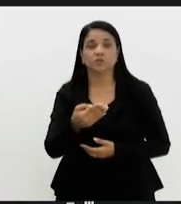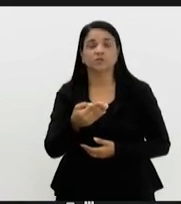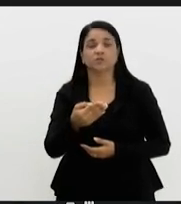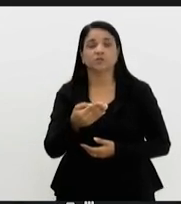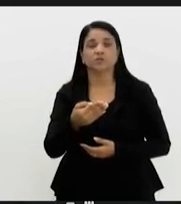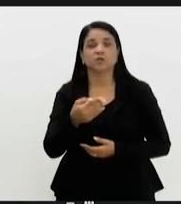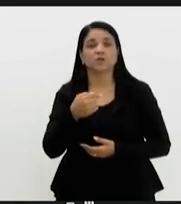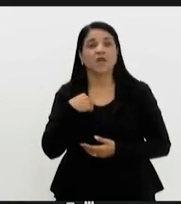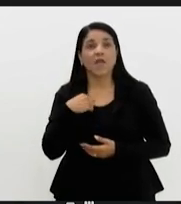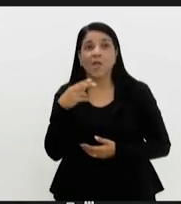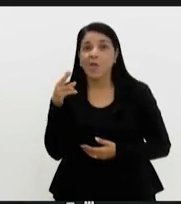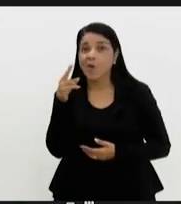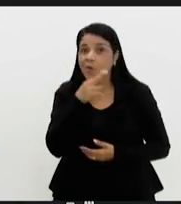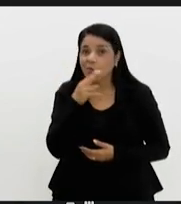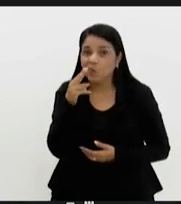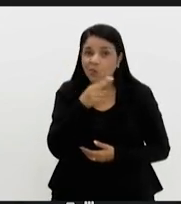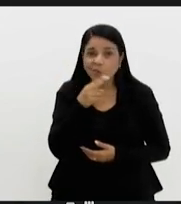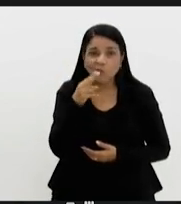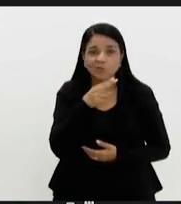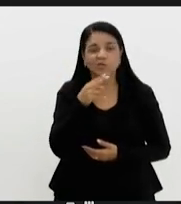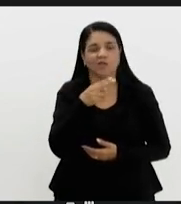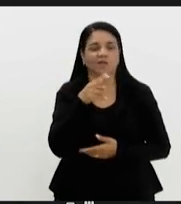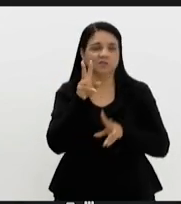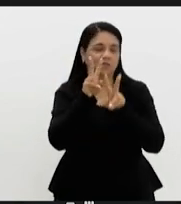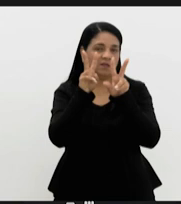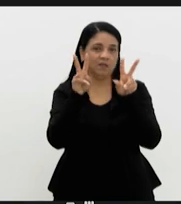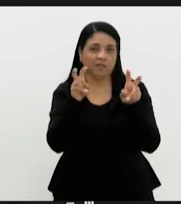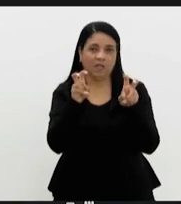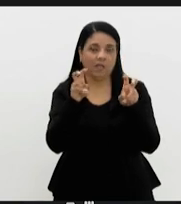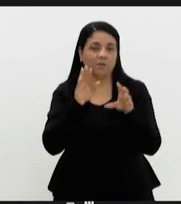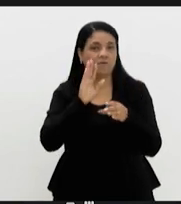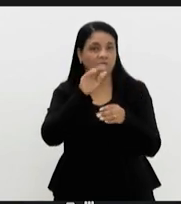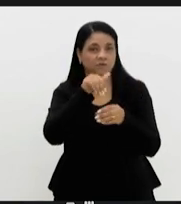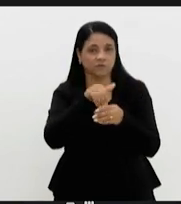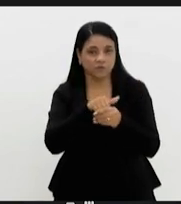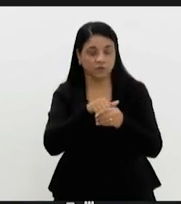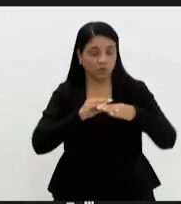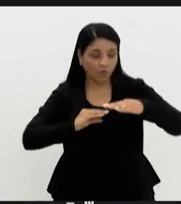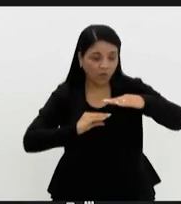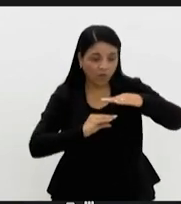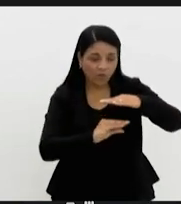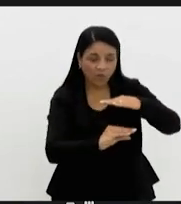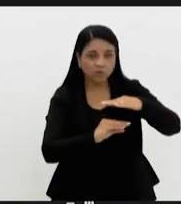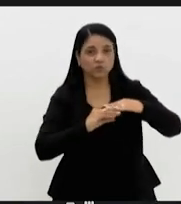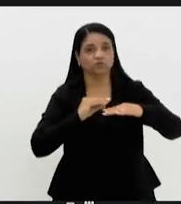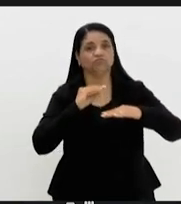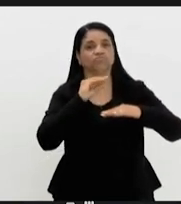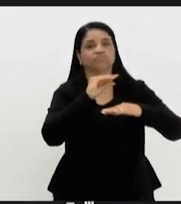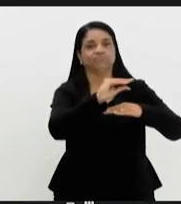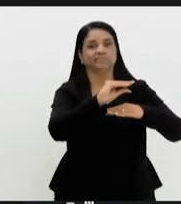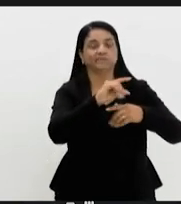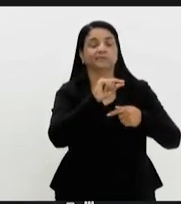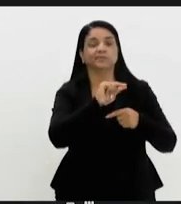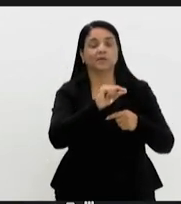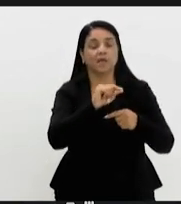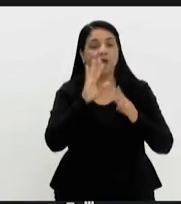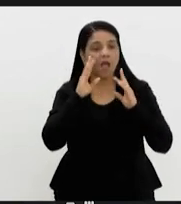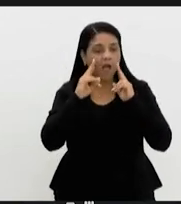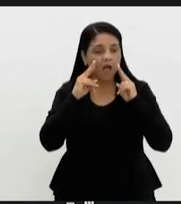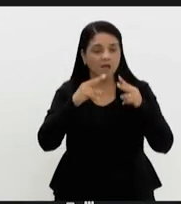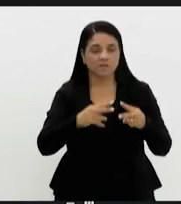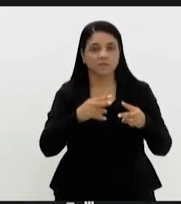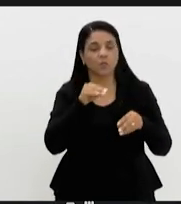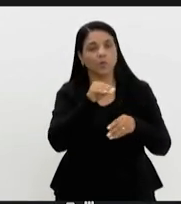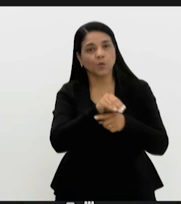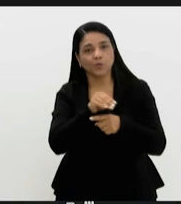é urgente tratar desse assunto e fazer com que, de fato, o Fundo Soberano seja mais um canal de atenção e de cuidado